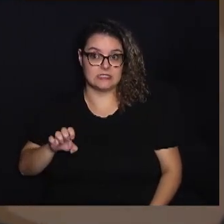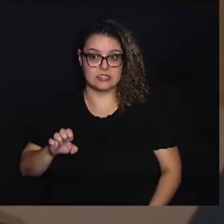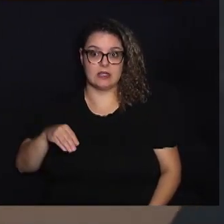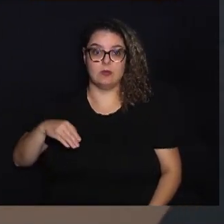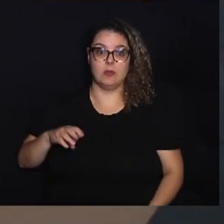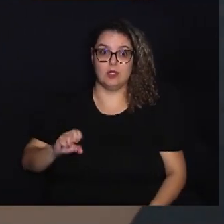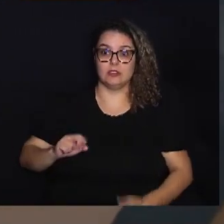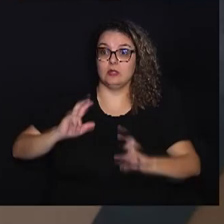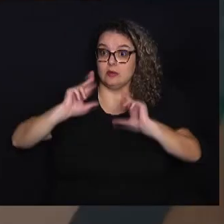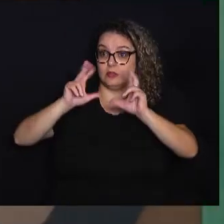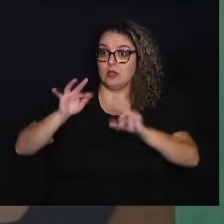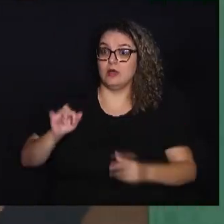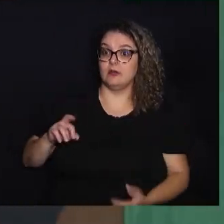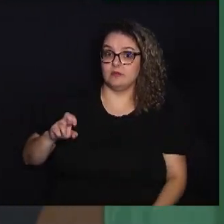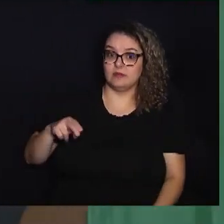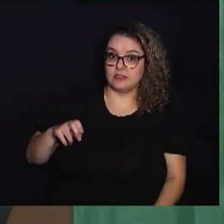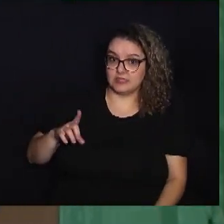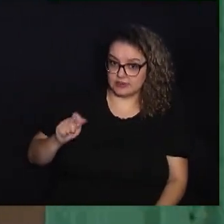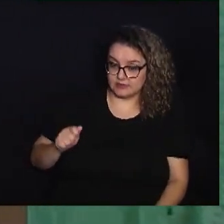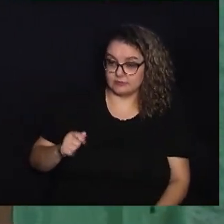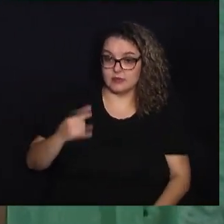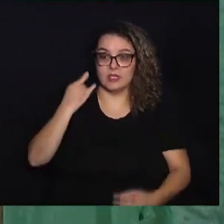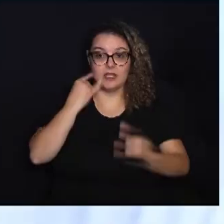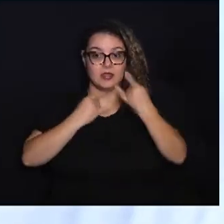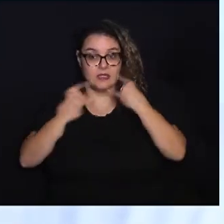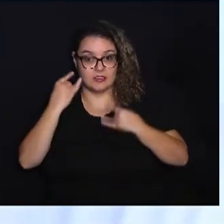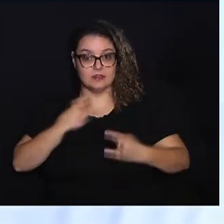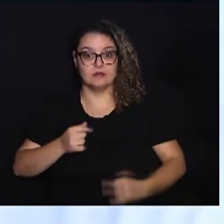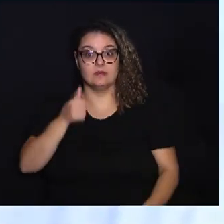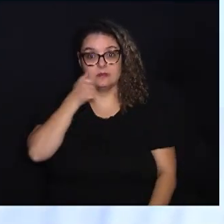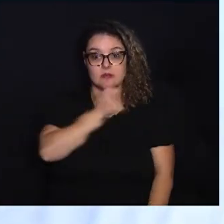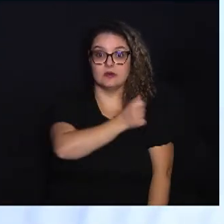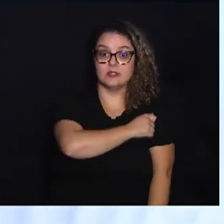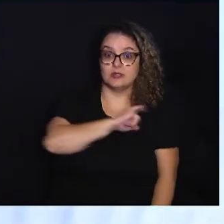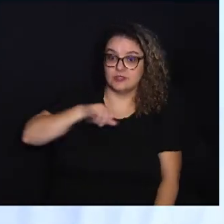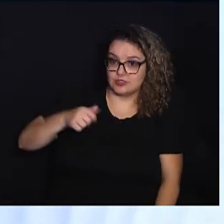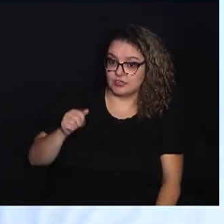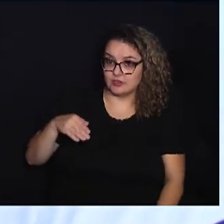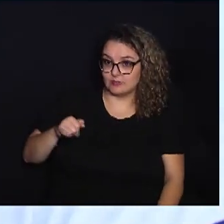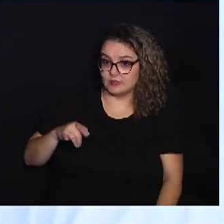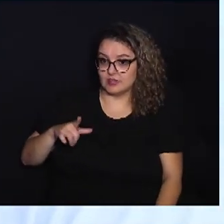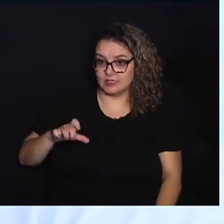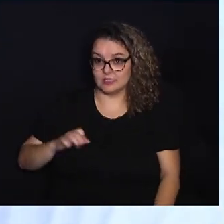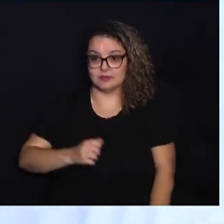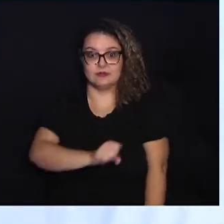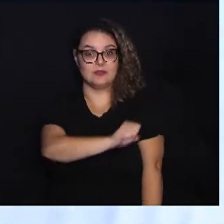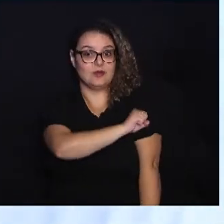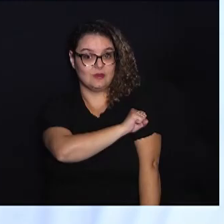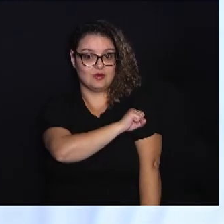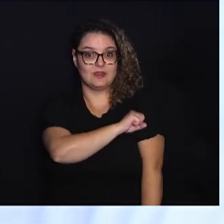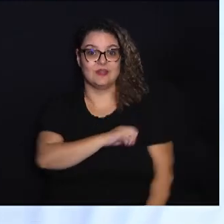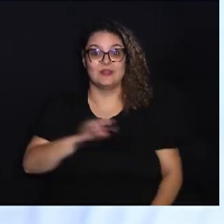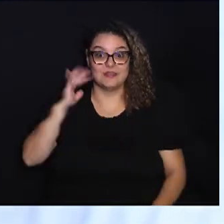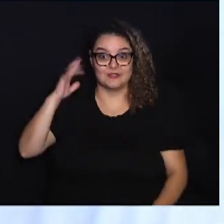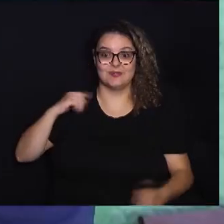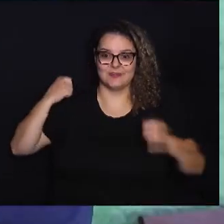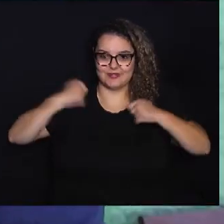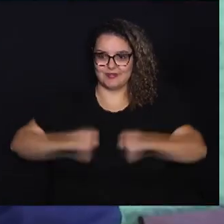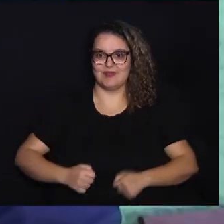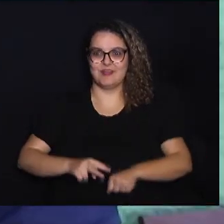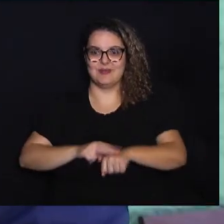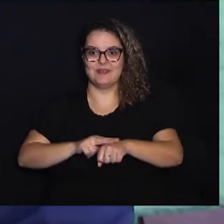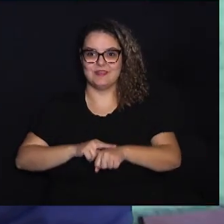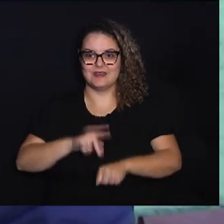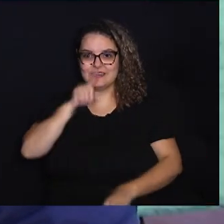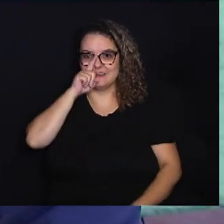de vôlei Fernanda Garay inspiração para a aluna Jamile do oavo ano que sonha em investir a camisa verde amarela